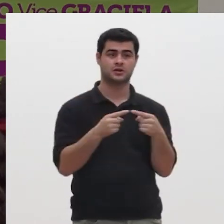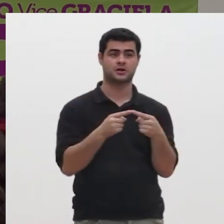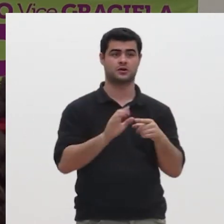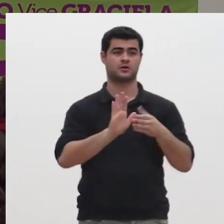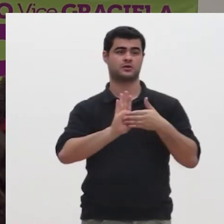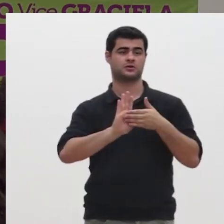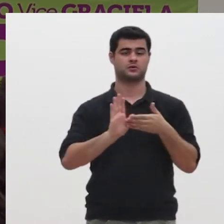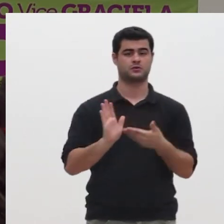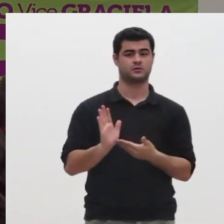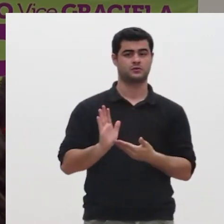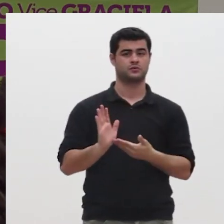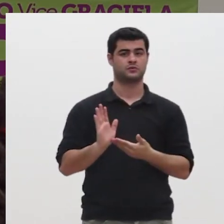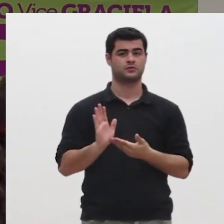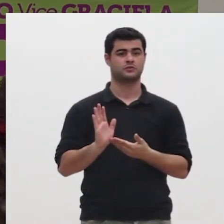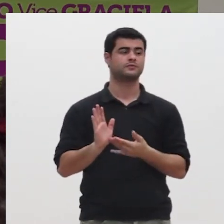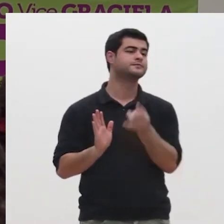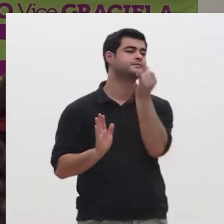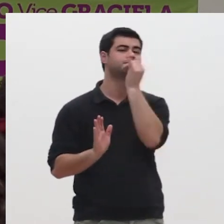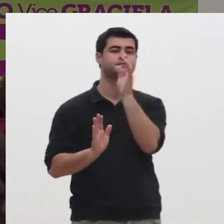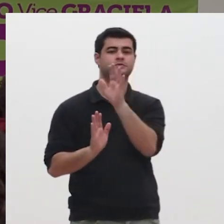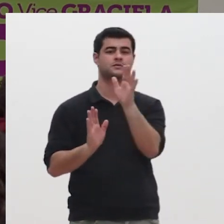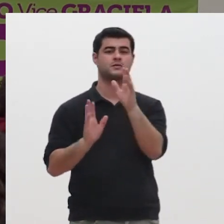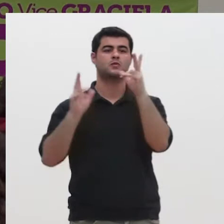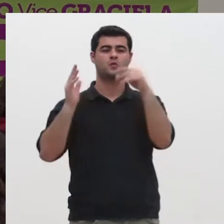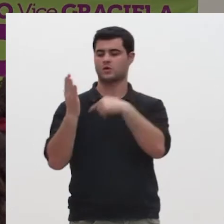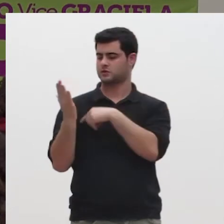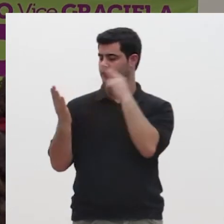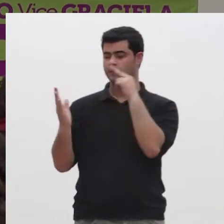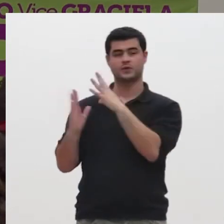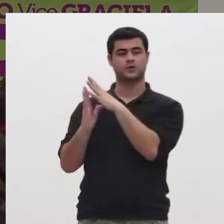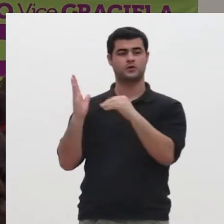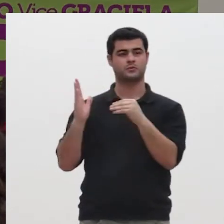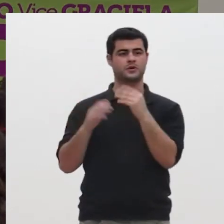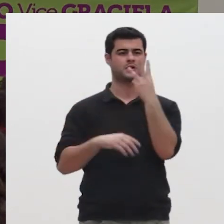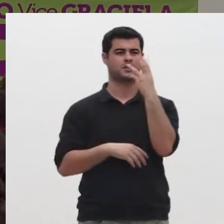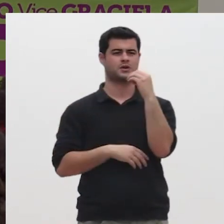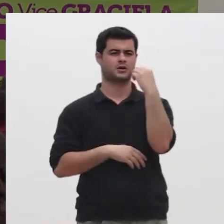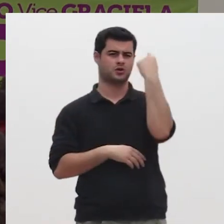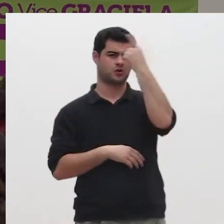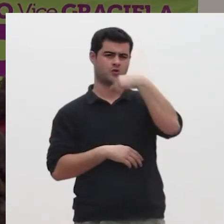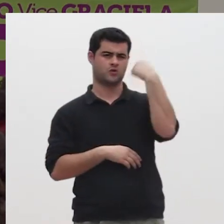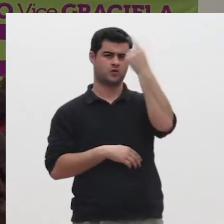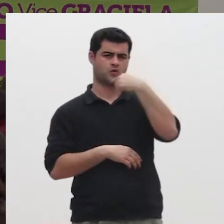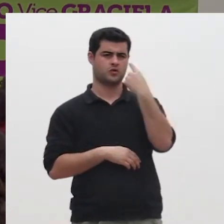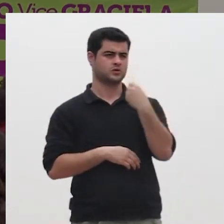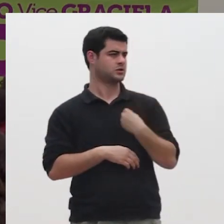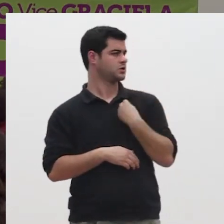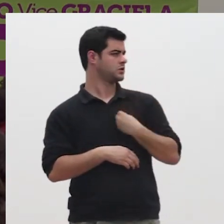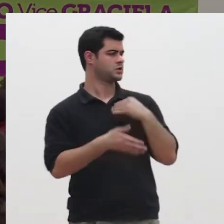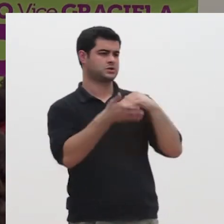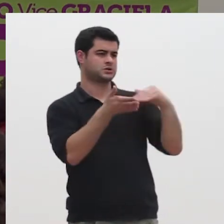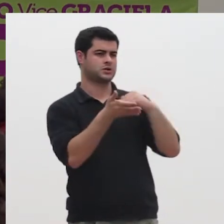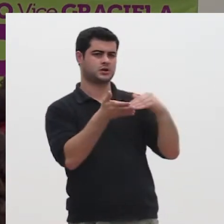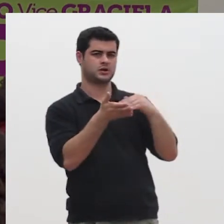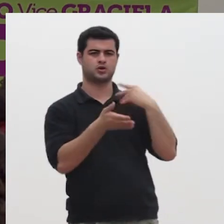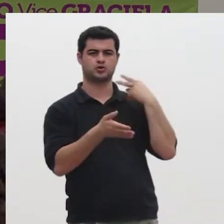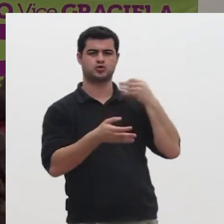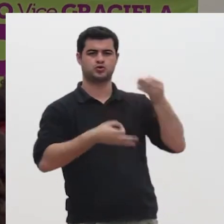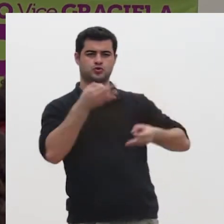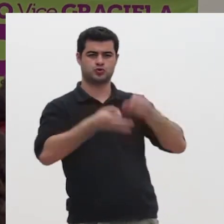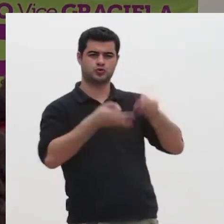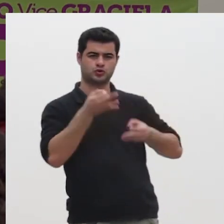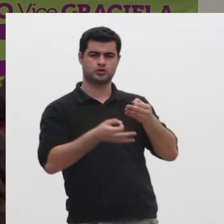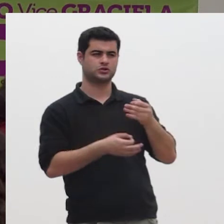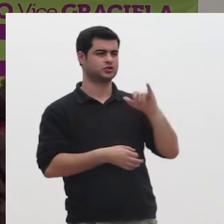O grande exemplo de eficiência de implementação das 30 horas, está aqui a secretária do setor de jurídicas, a Jane, é no setor de